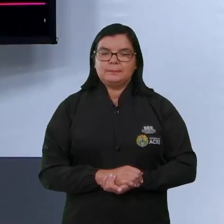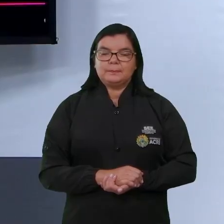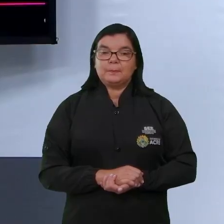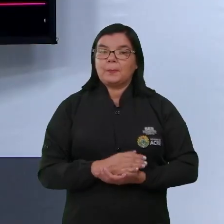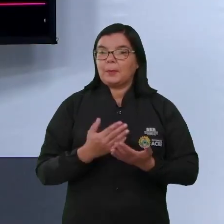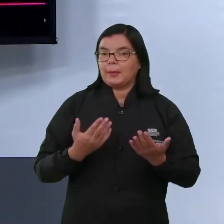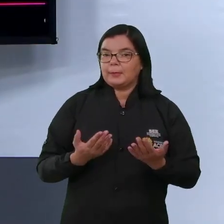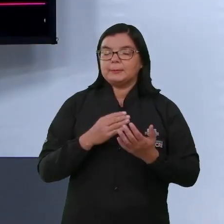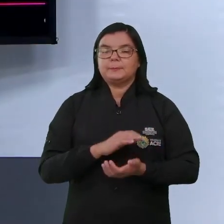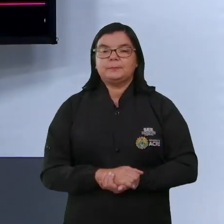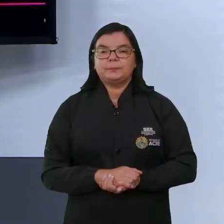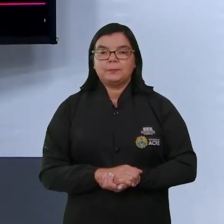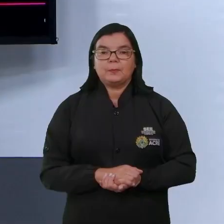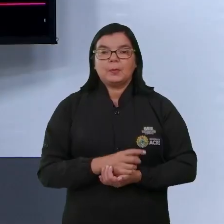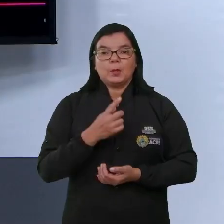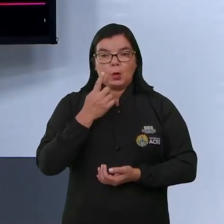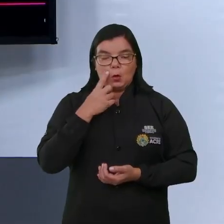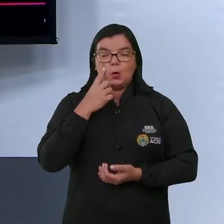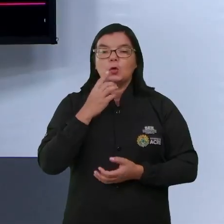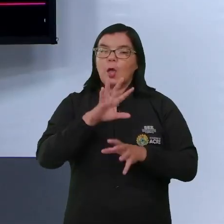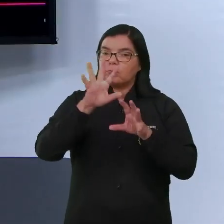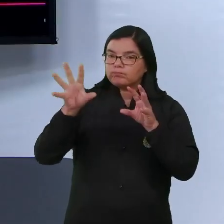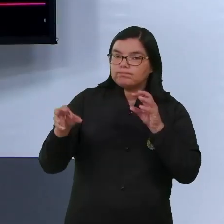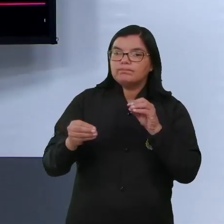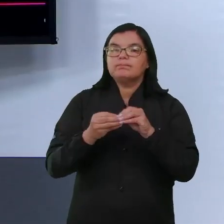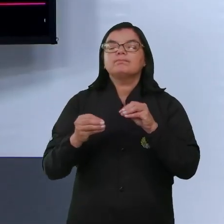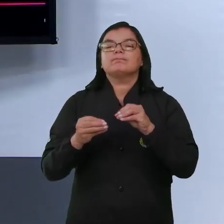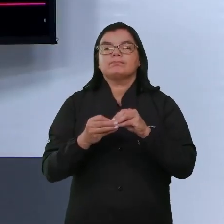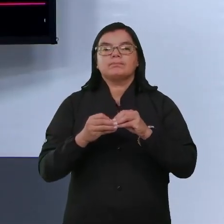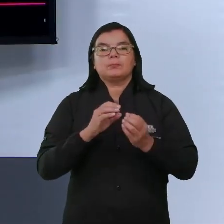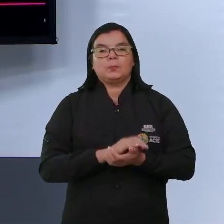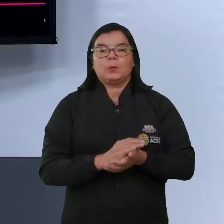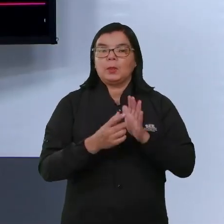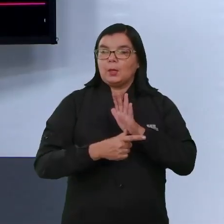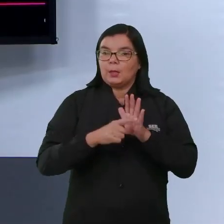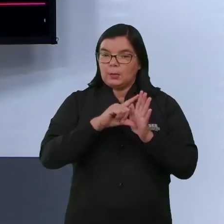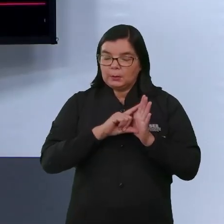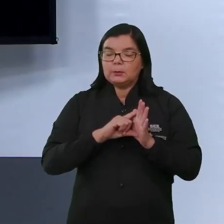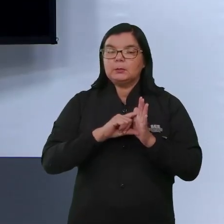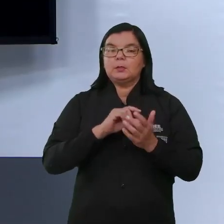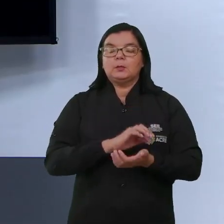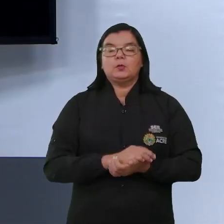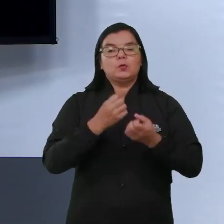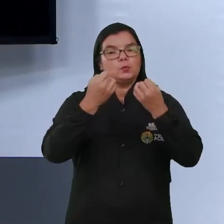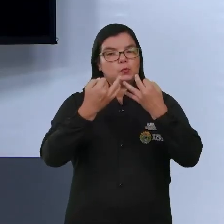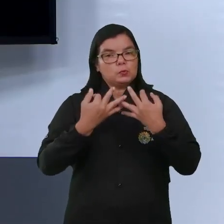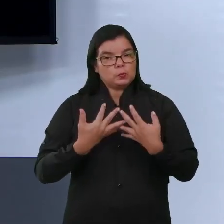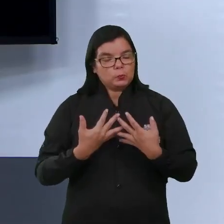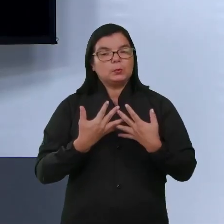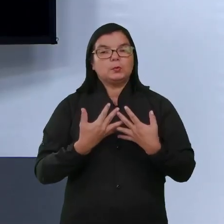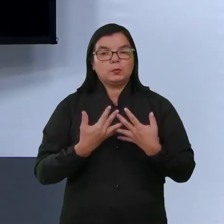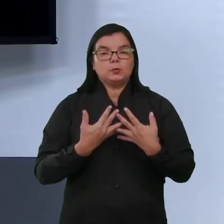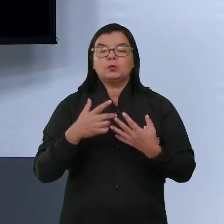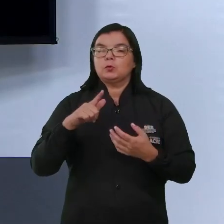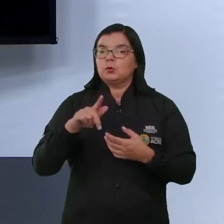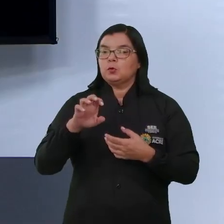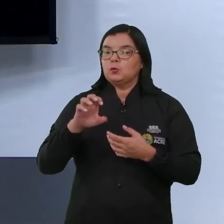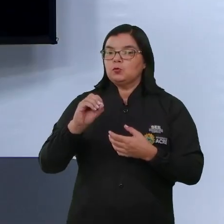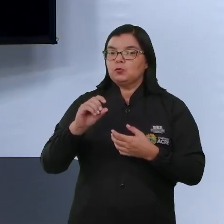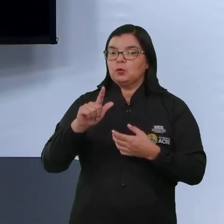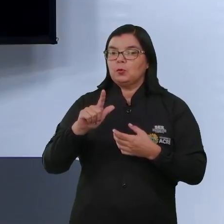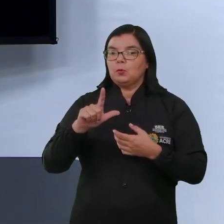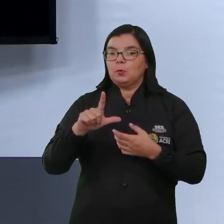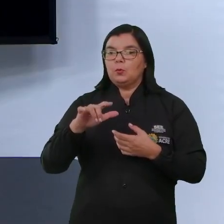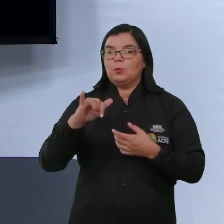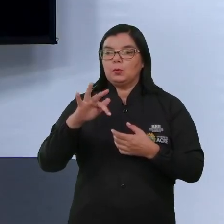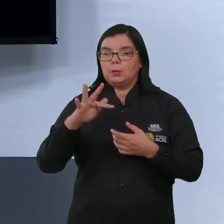Bom, pessoal, eu quero fazer um adendo aqui, porque anteriormente eu falei que os geoglifos, eles